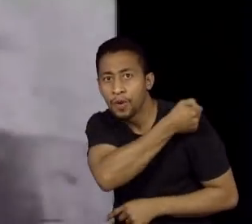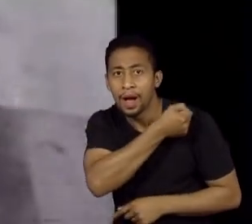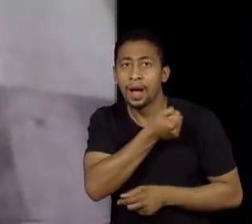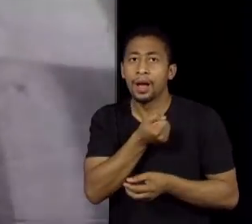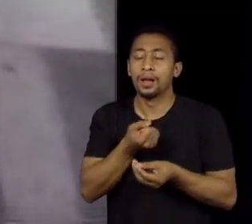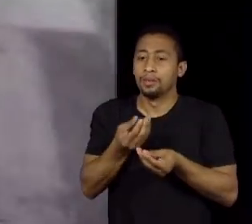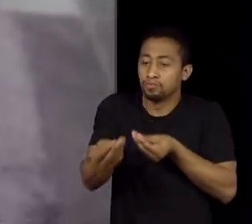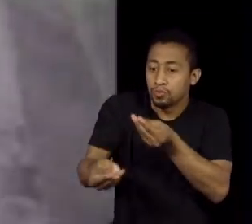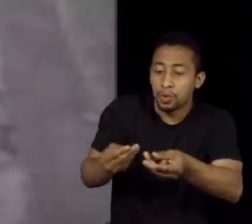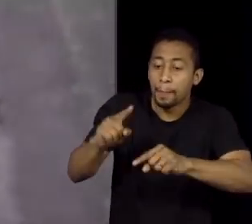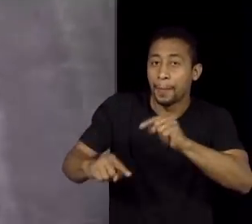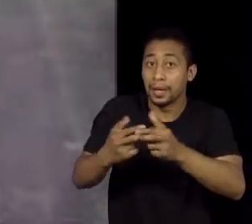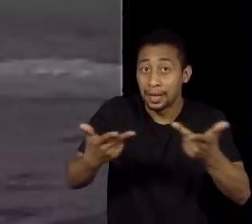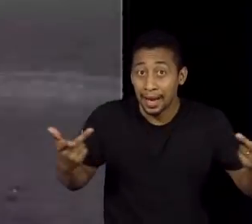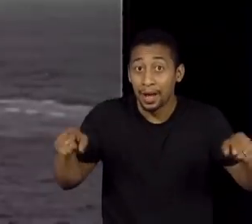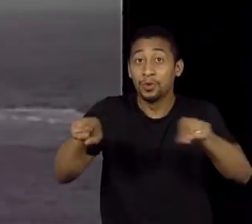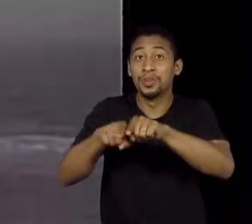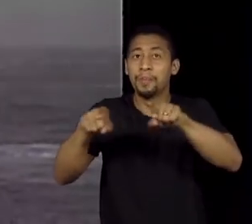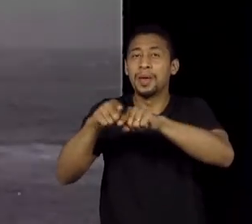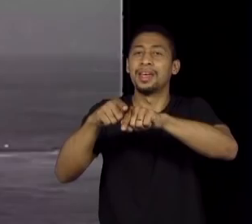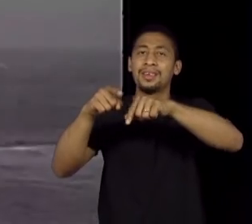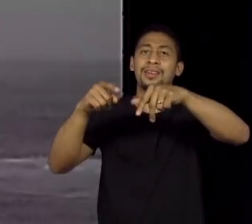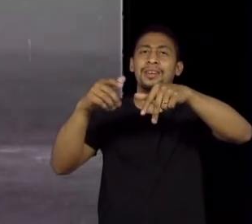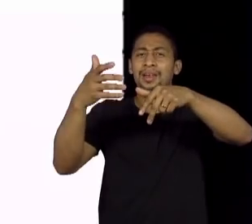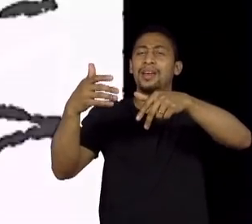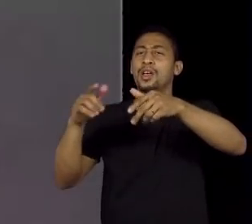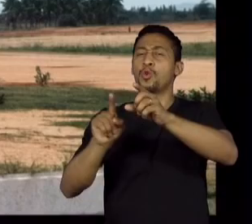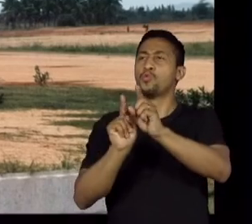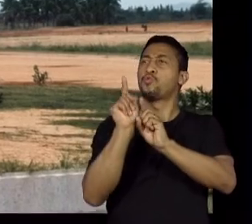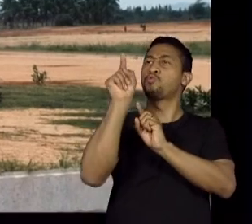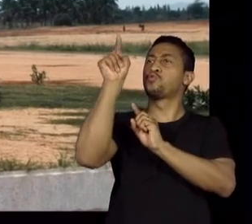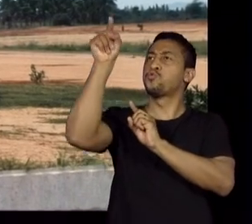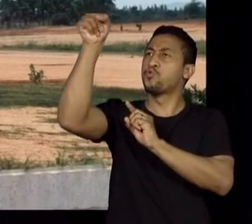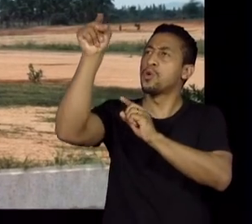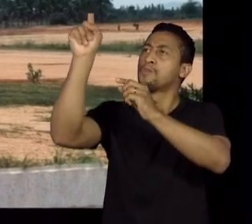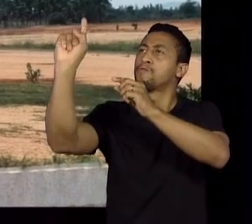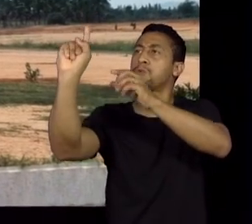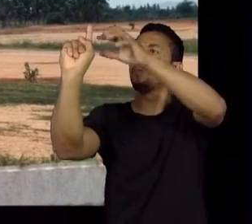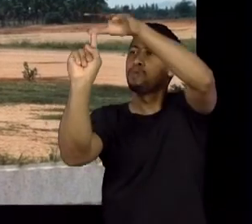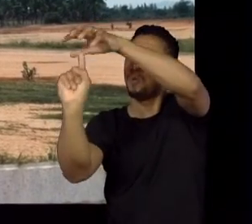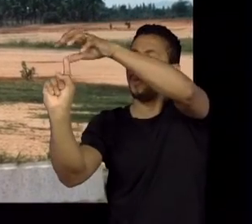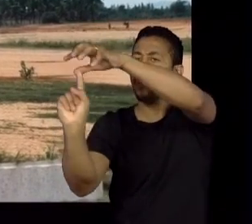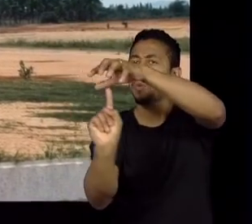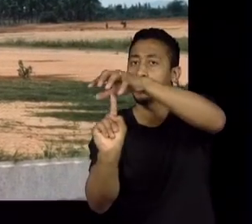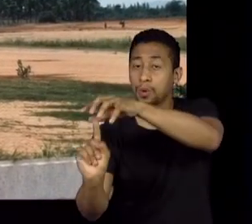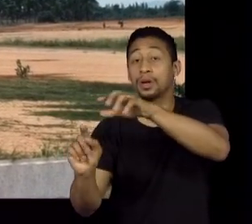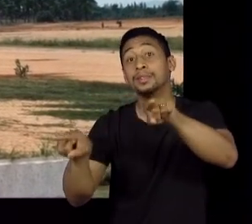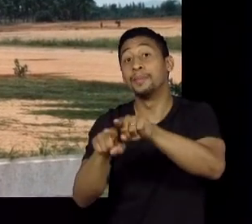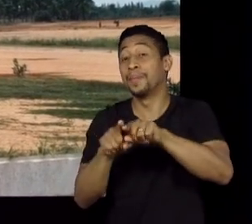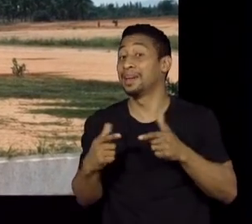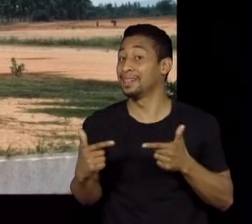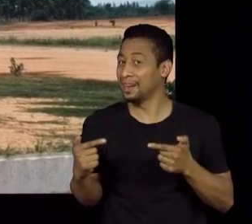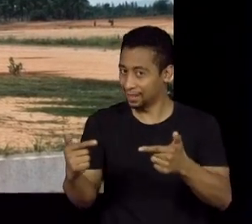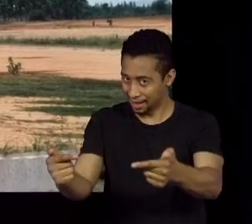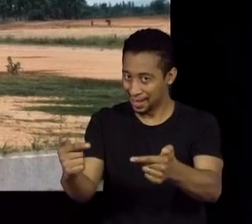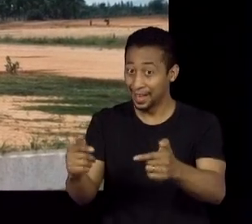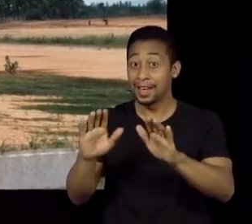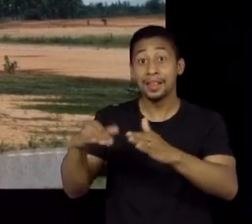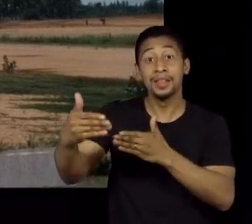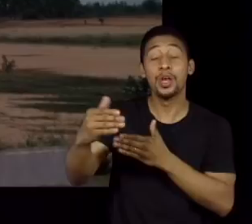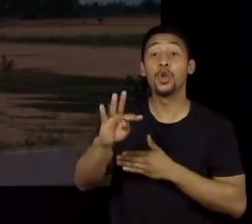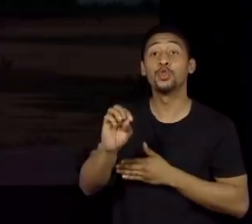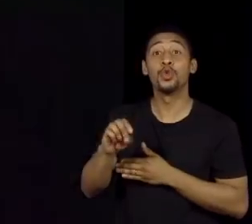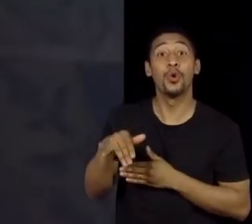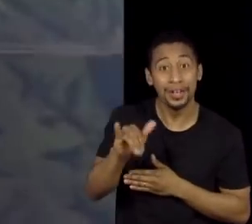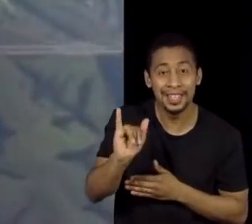materiais, pousos de naves espaciais e na guerra. No Exército, Tony Tornado entra para a Escola de Paraquedismo